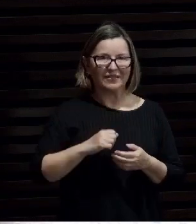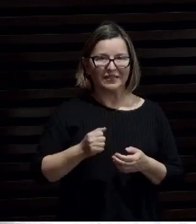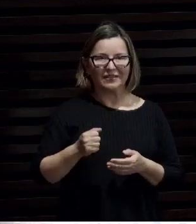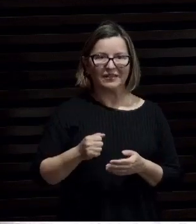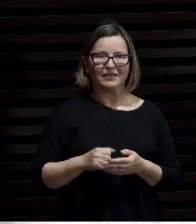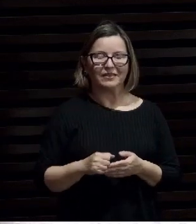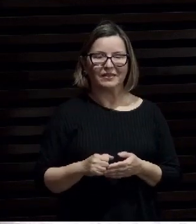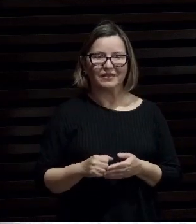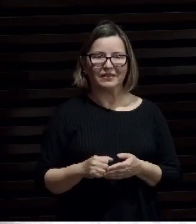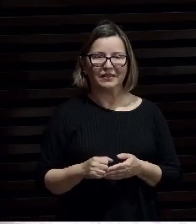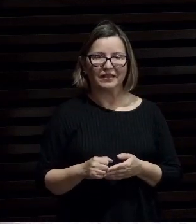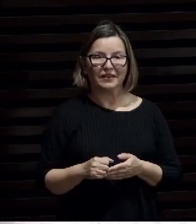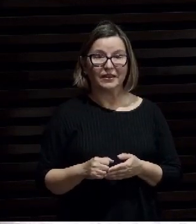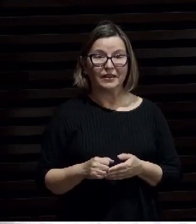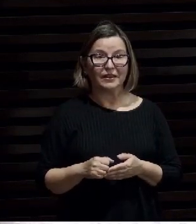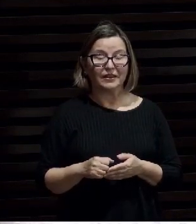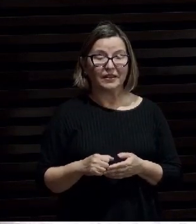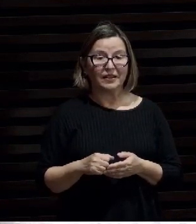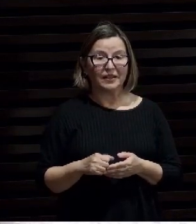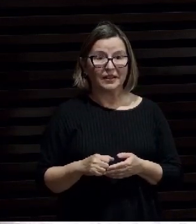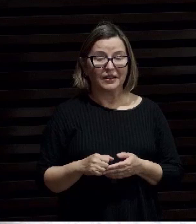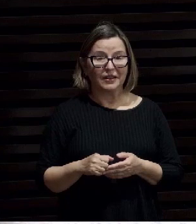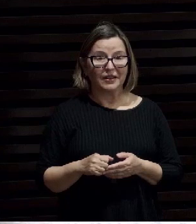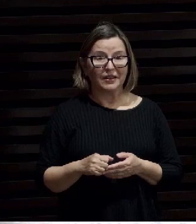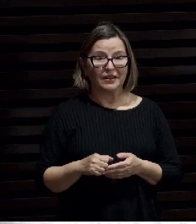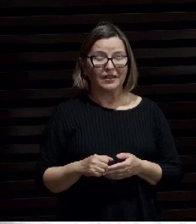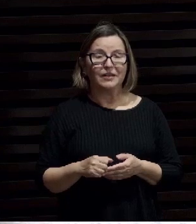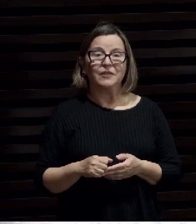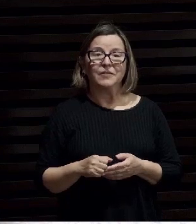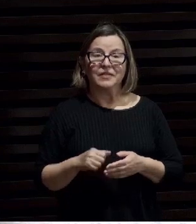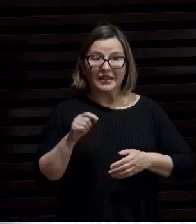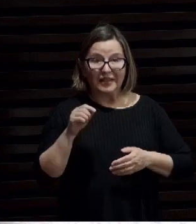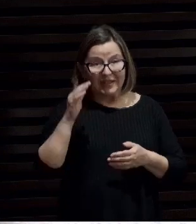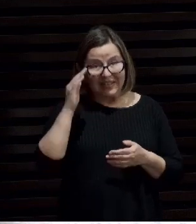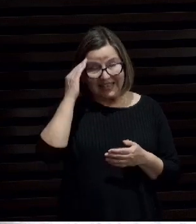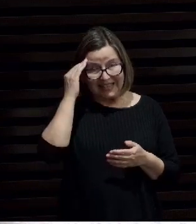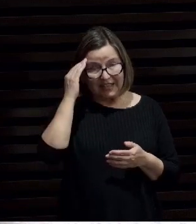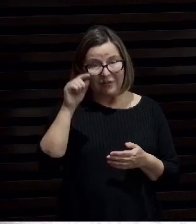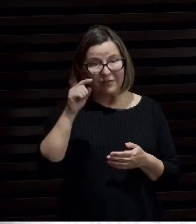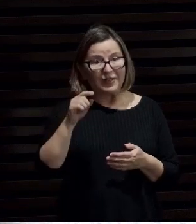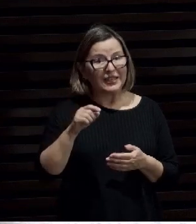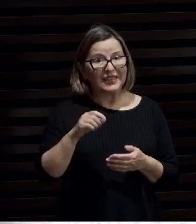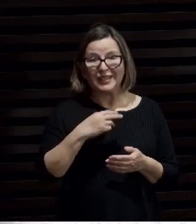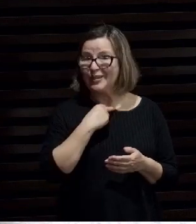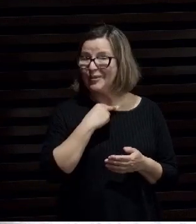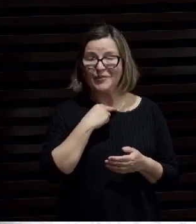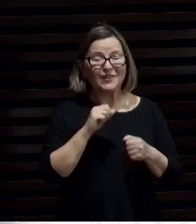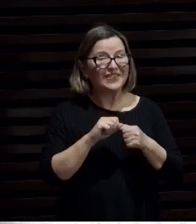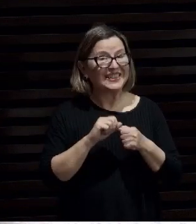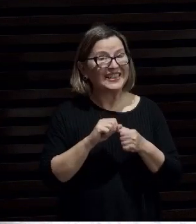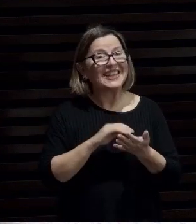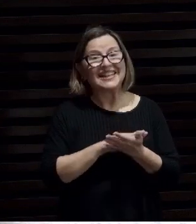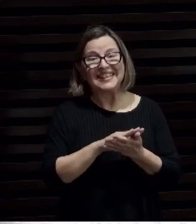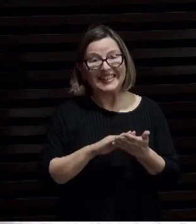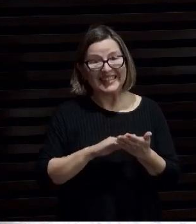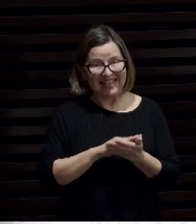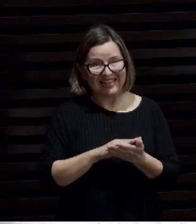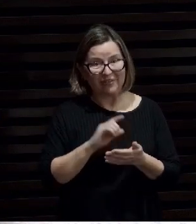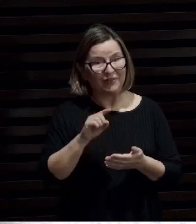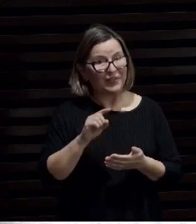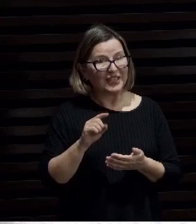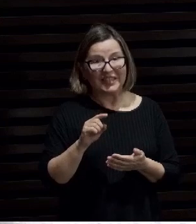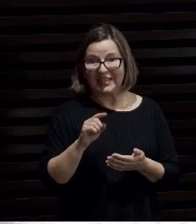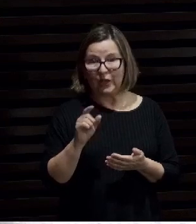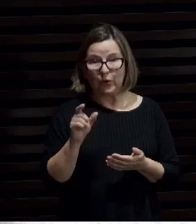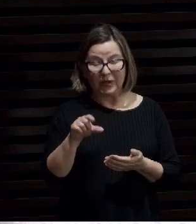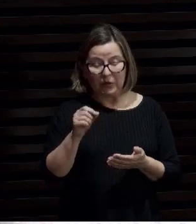primeiro passo do discernimento. Entenda, você não pode fazer nada. Você não escolheu